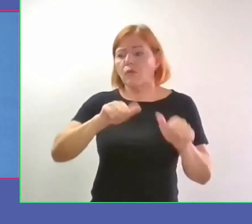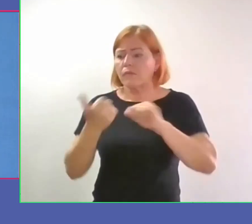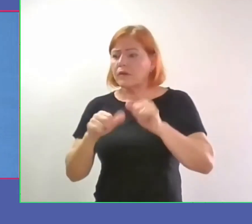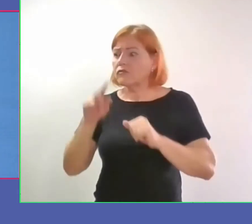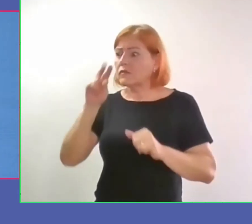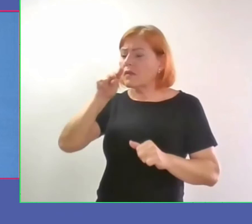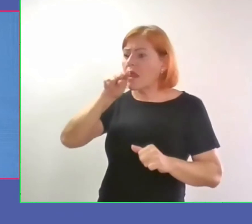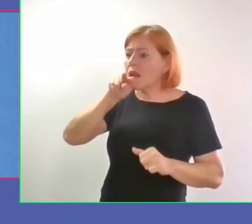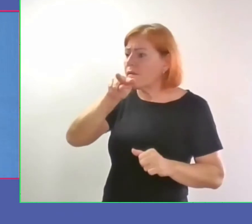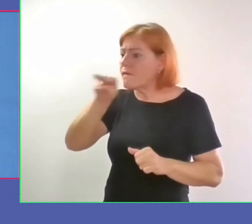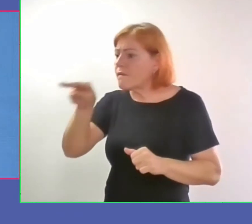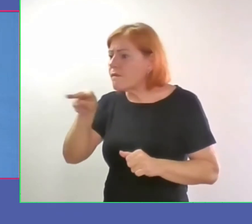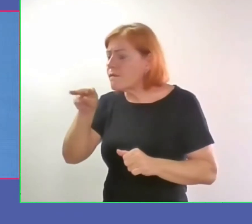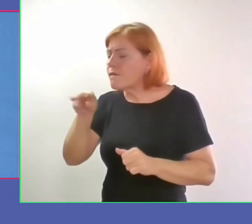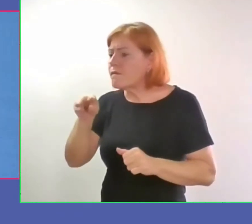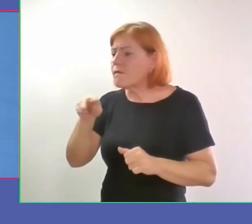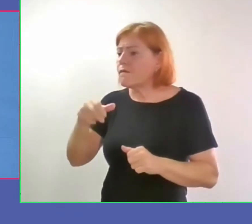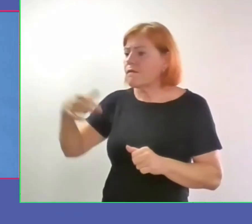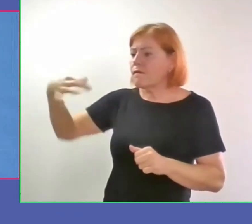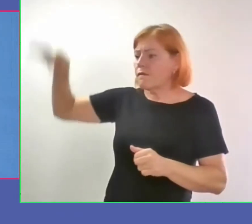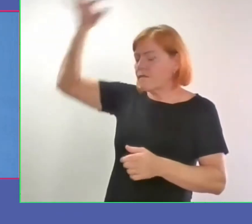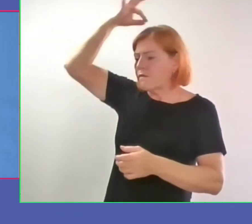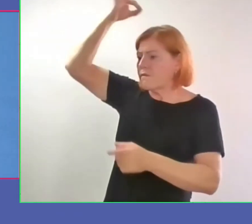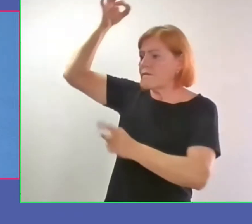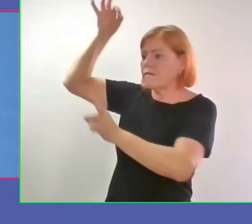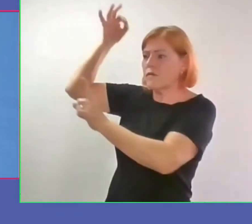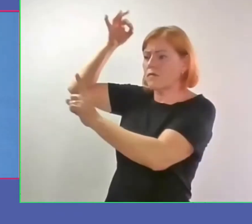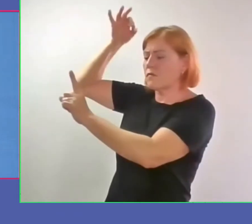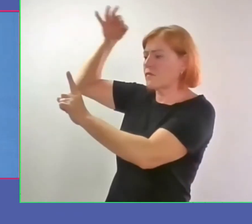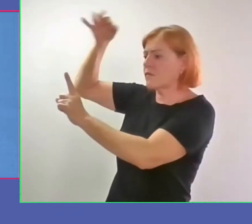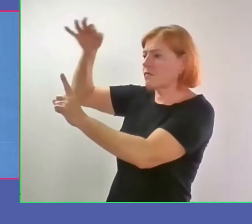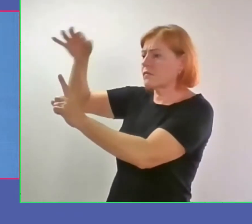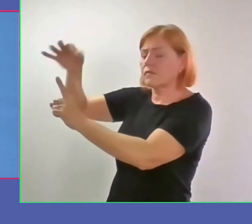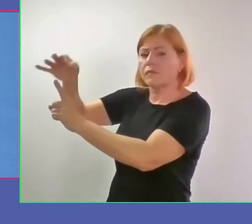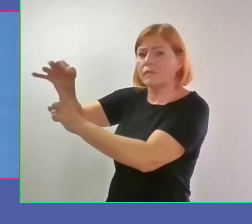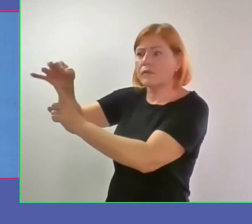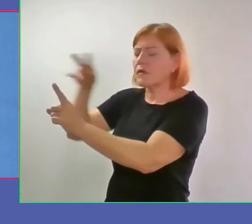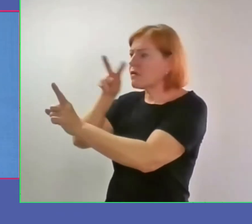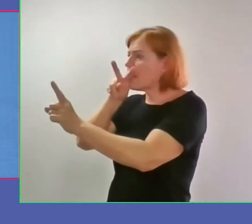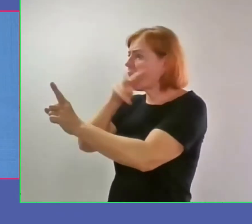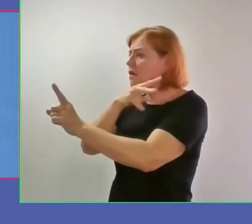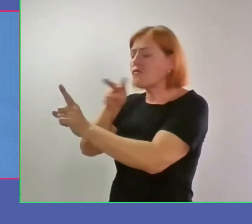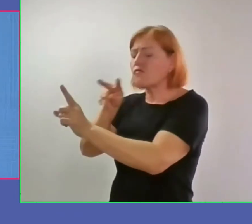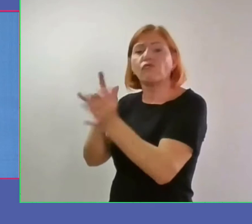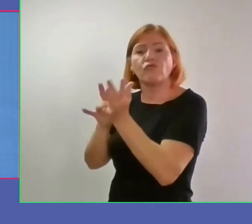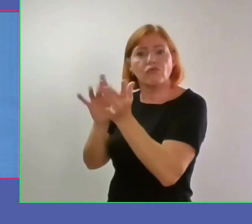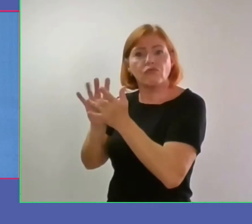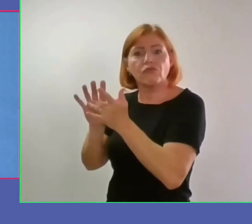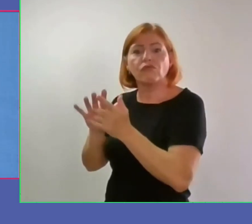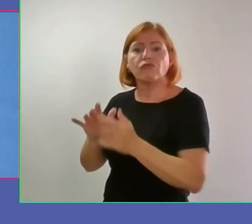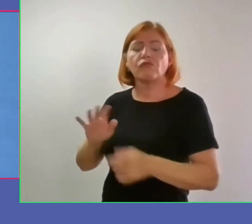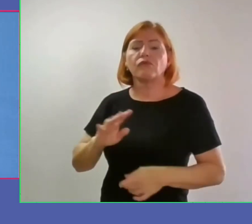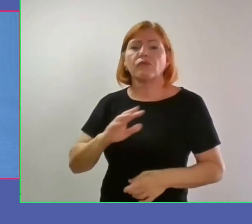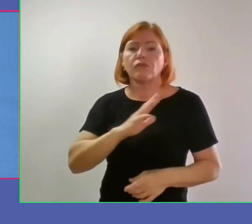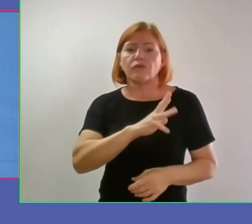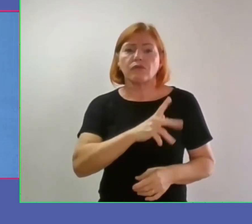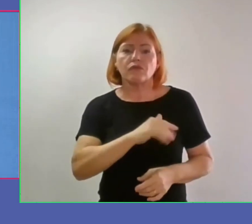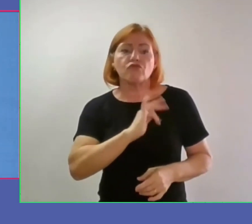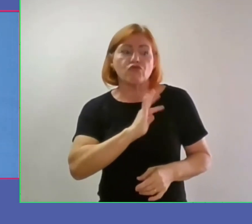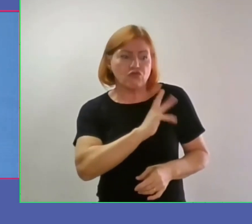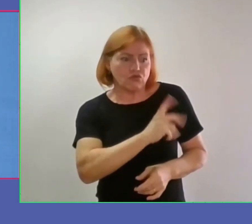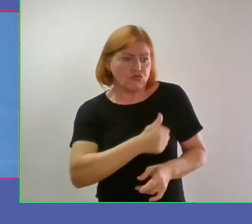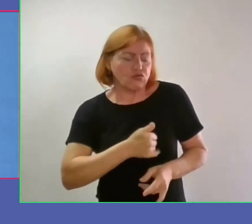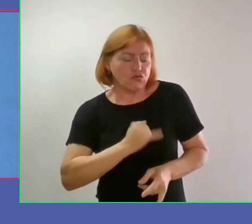é o meu filho amado em quem me comprazo. Então era um absurdo a pergunta que ele fazia para Jesus. Por